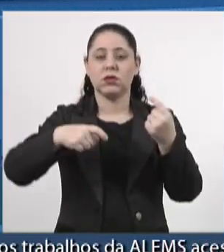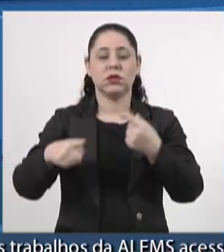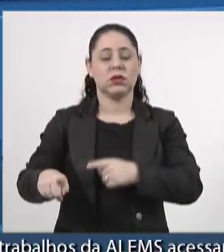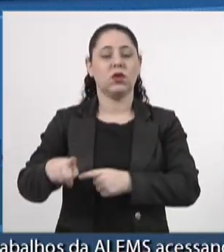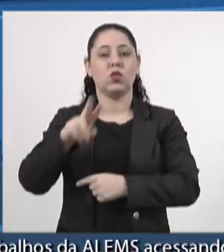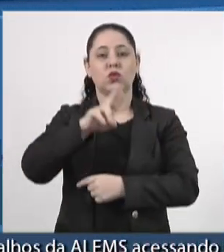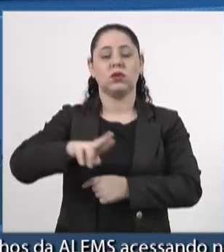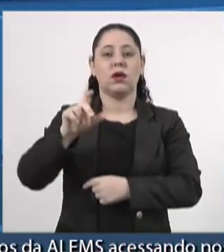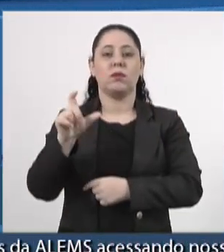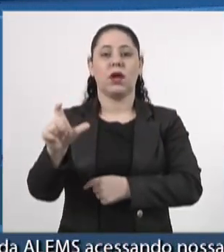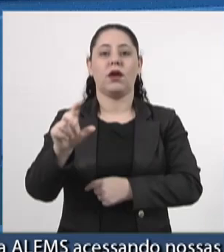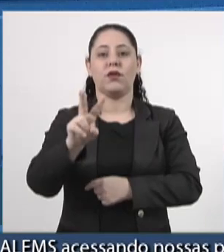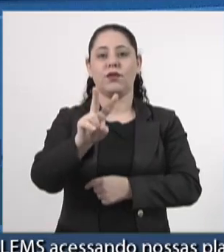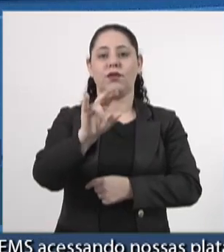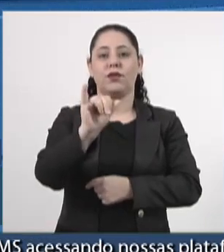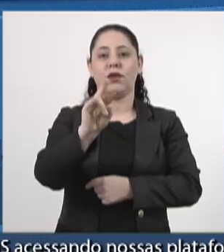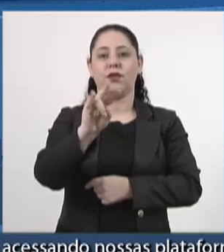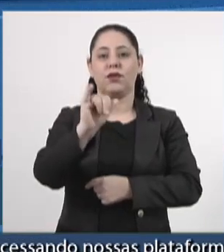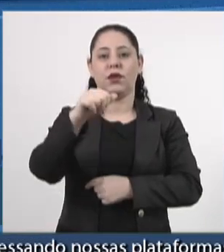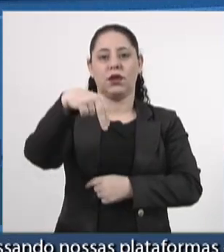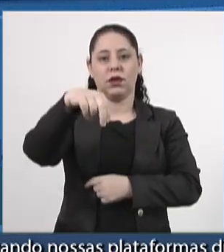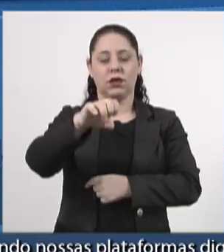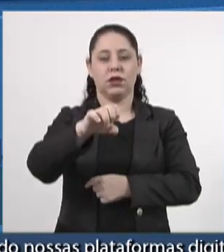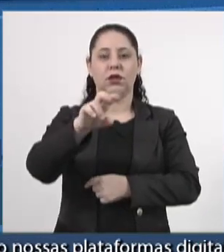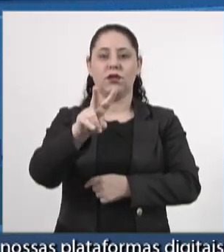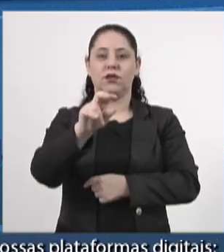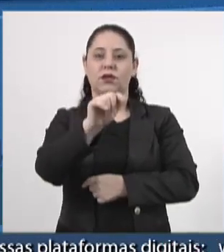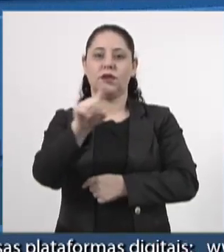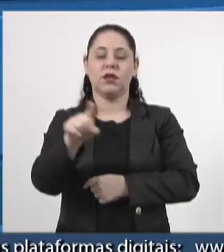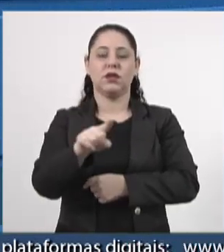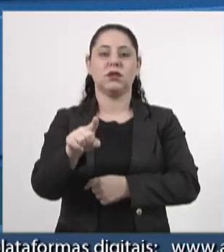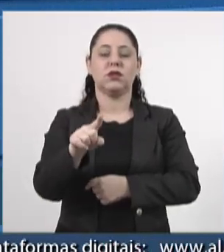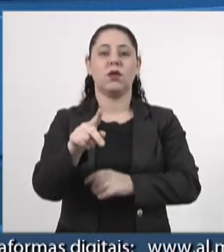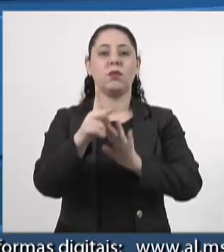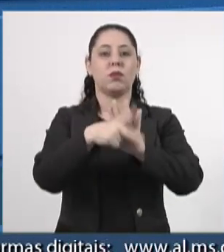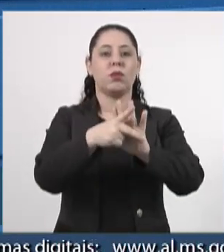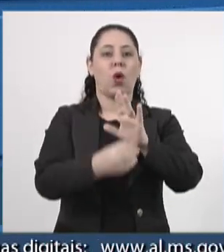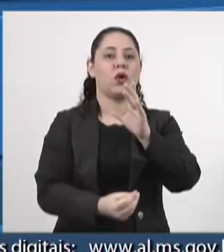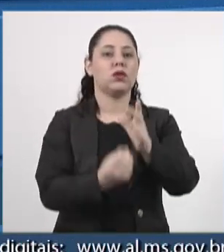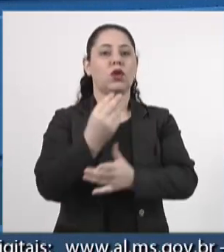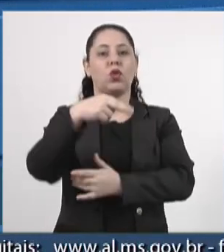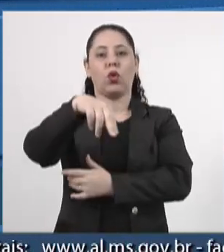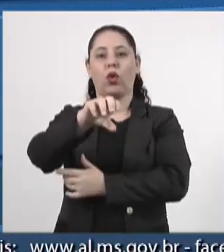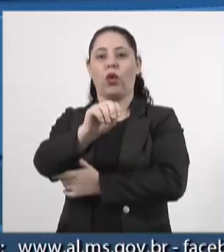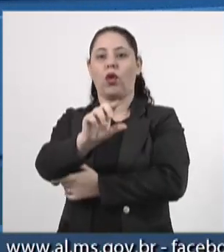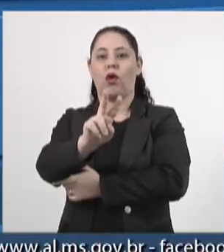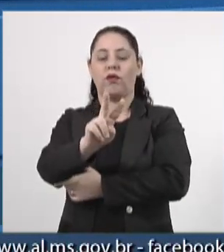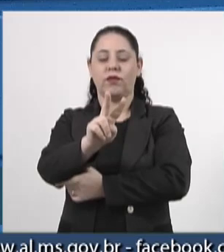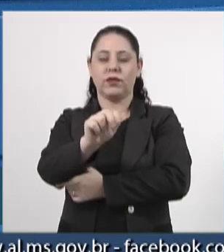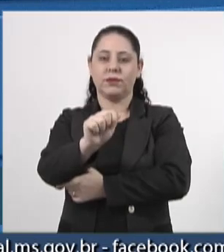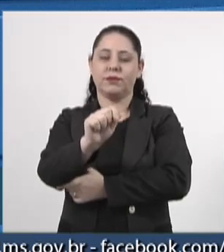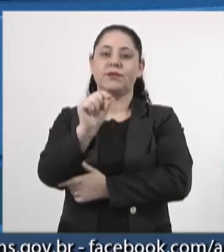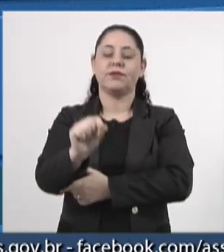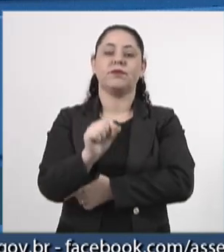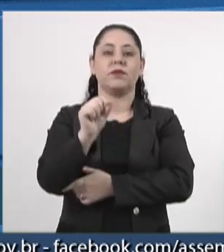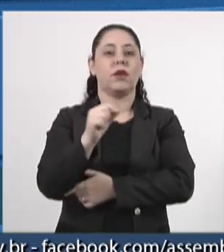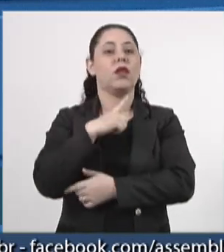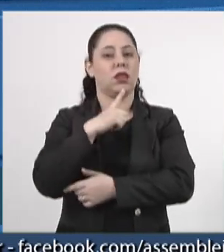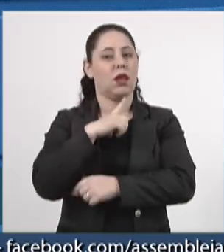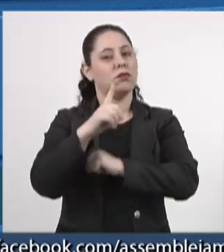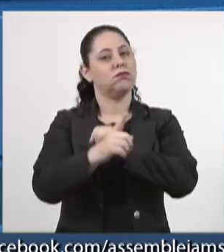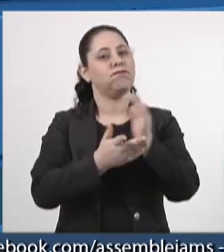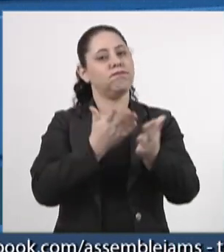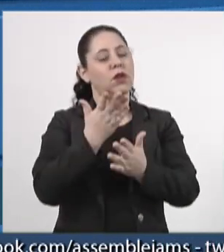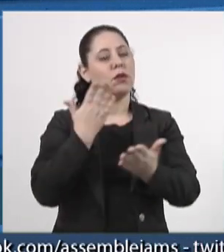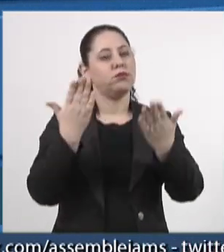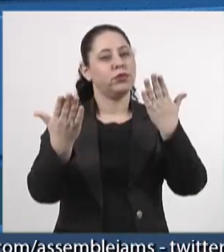fará uso da palavra a senhora Viviane Vaz, idealizadora do projeto Nova, pioneiro em Campo Grande, que abriga e oferece